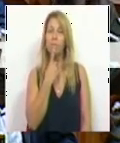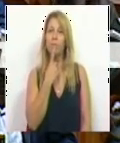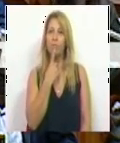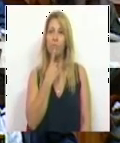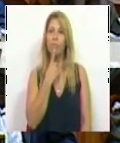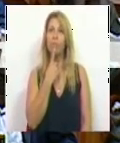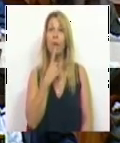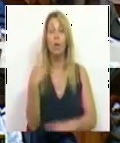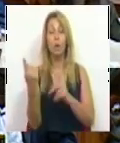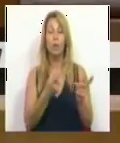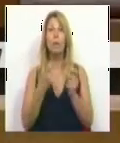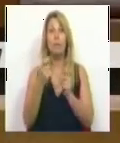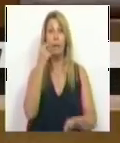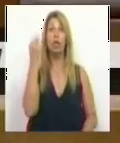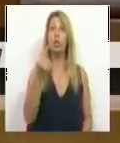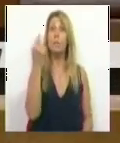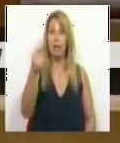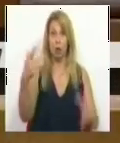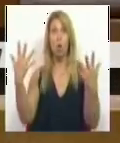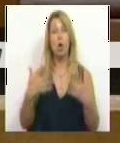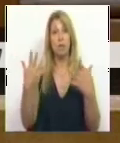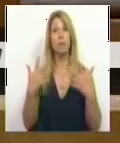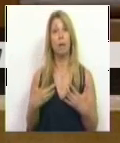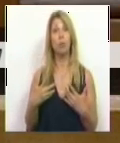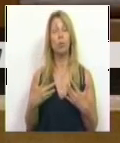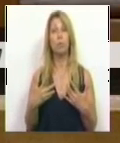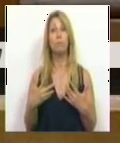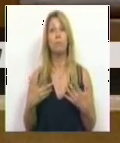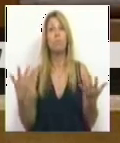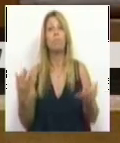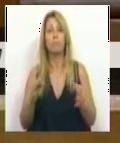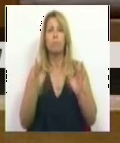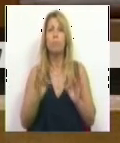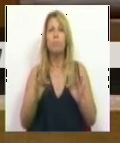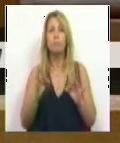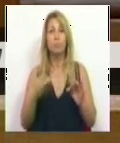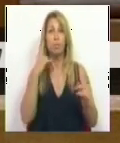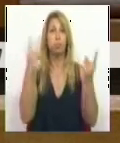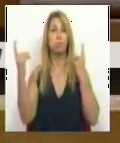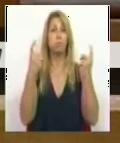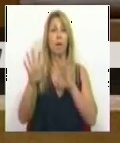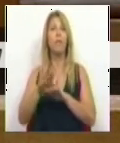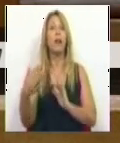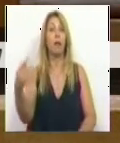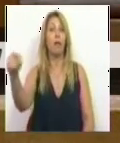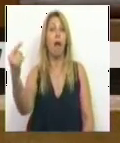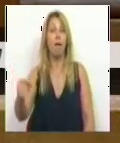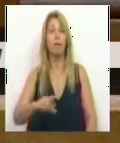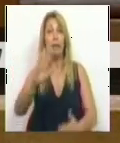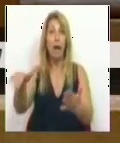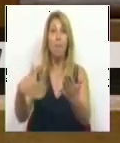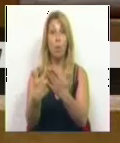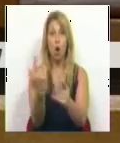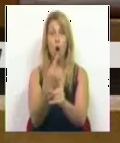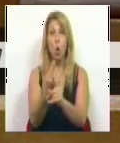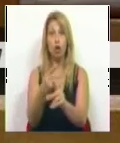que o debate na especialidade deste orçamento será pleno de ruído da direita a propor o que nunca quis